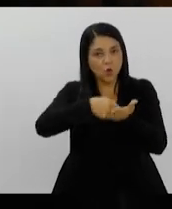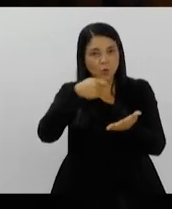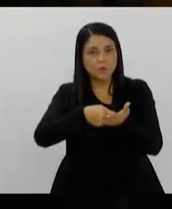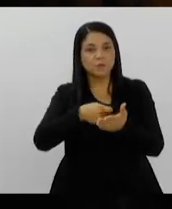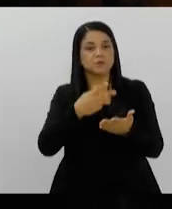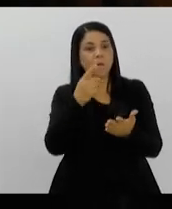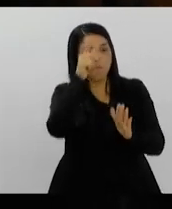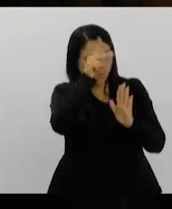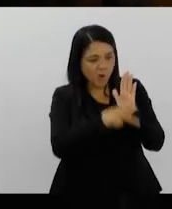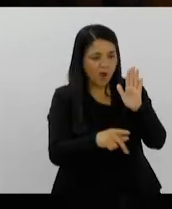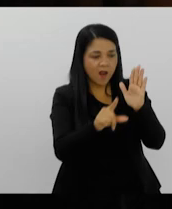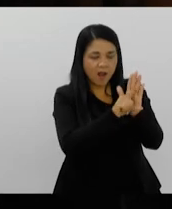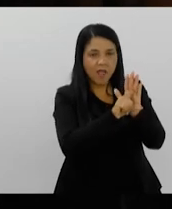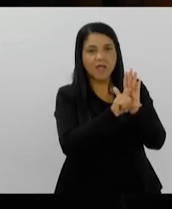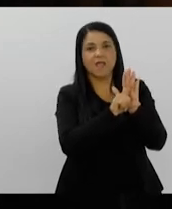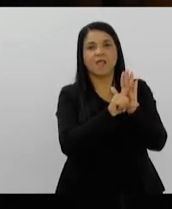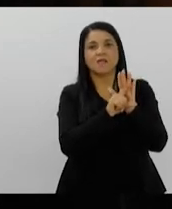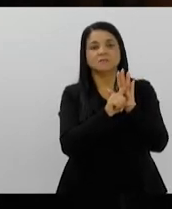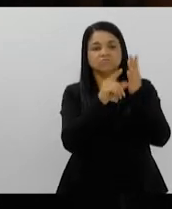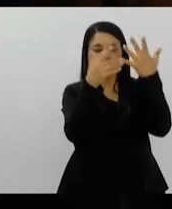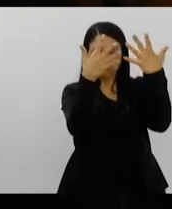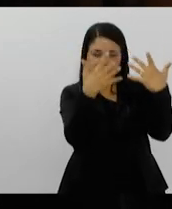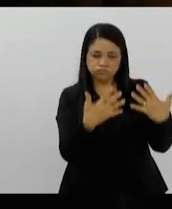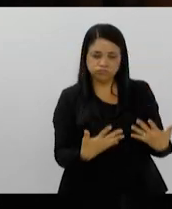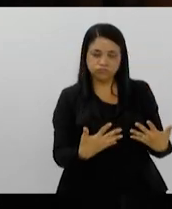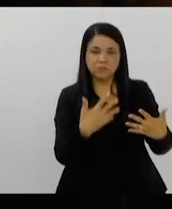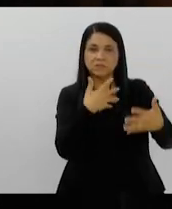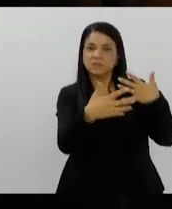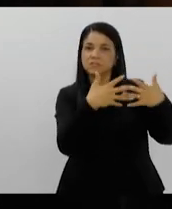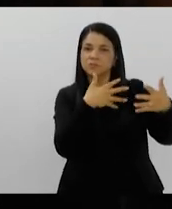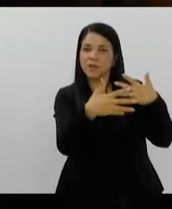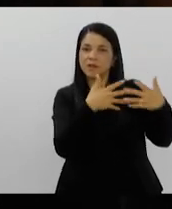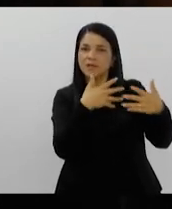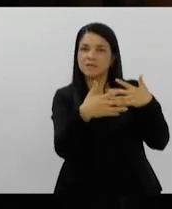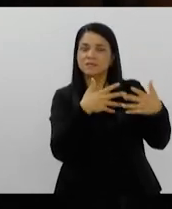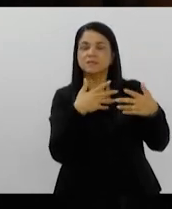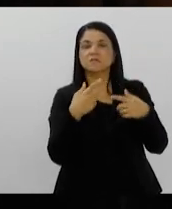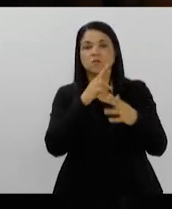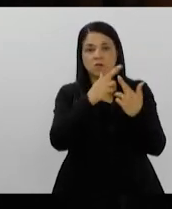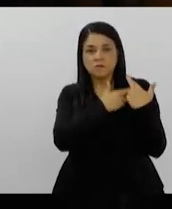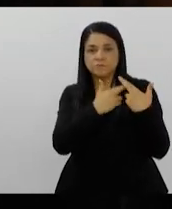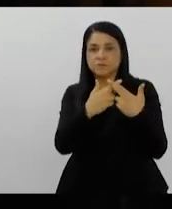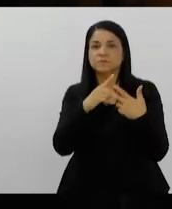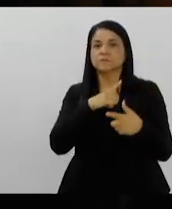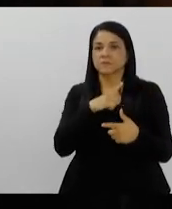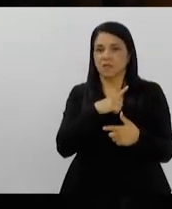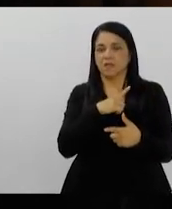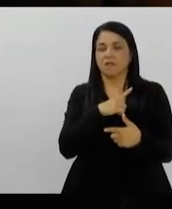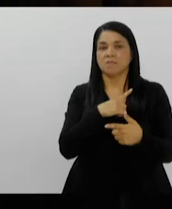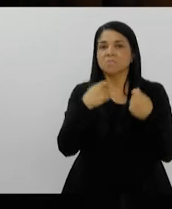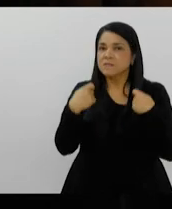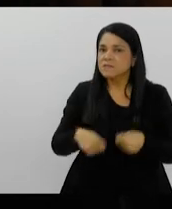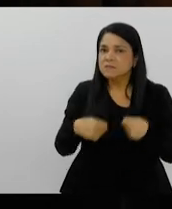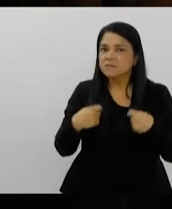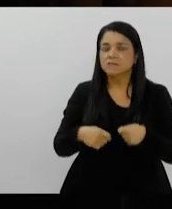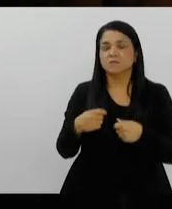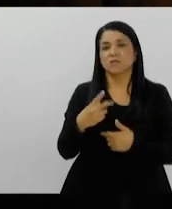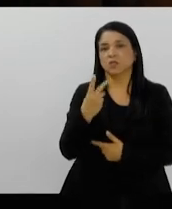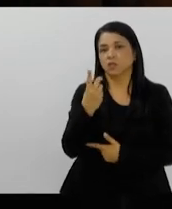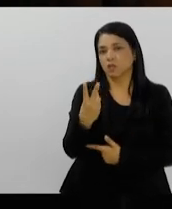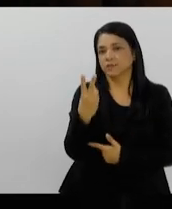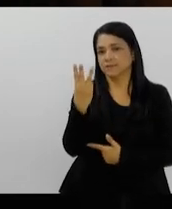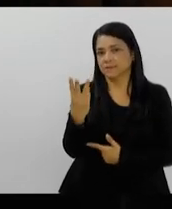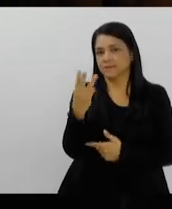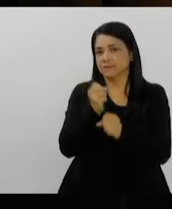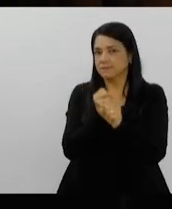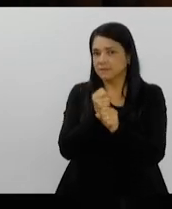para essa casa e vamos fazer o debate com transparência, com responsabilidade, para que daqui a 2, 3 anos os aposentados não